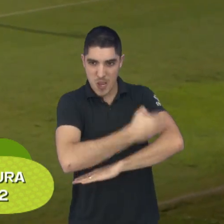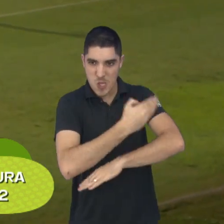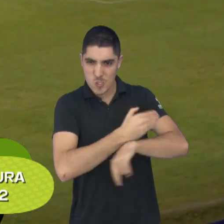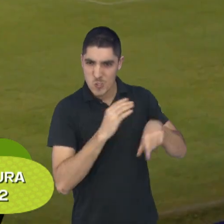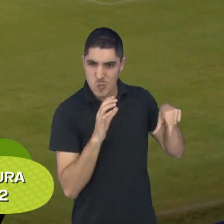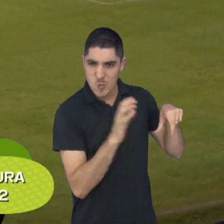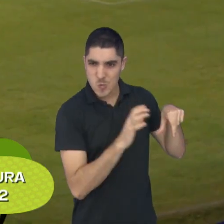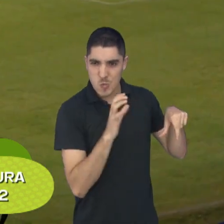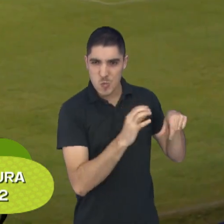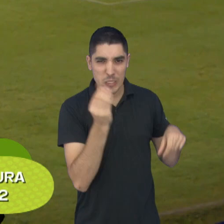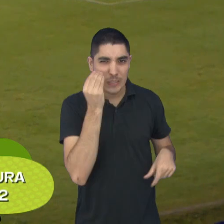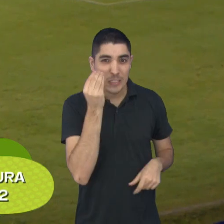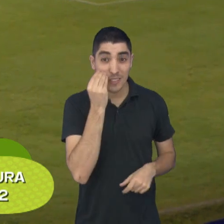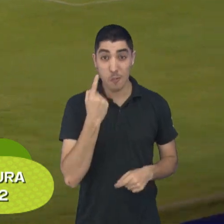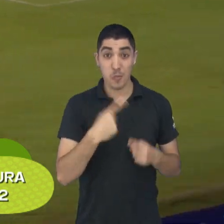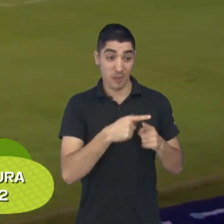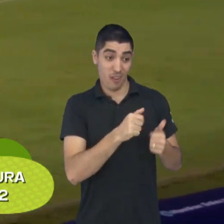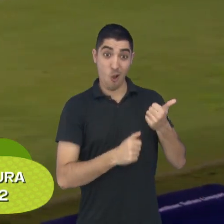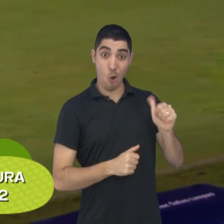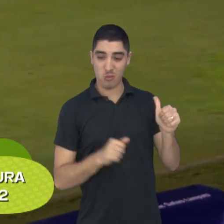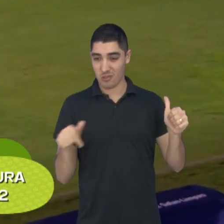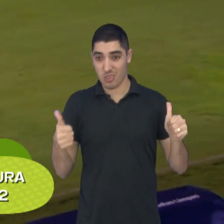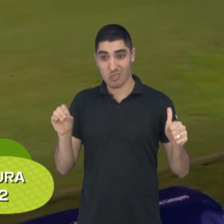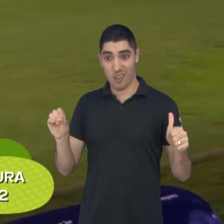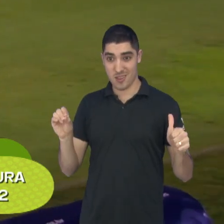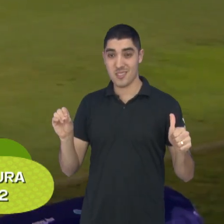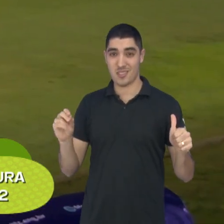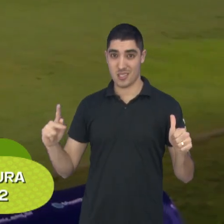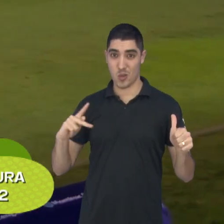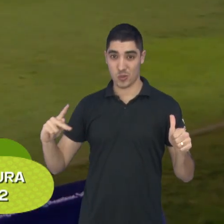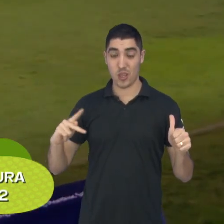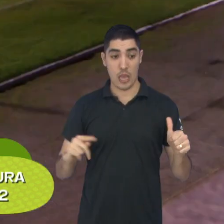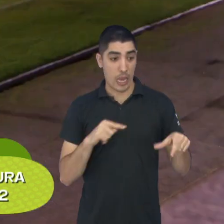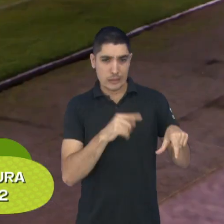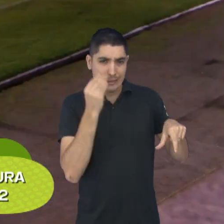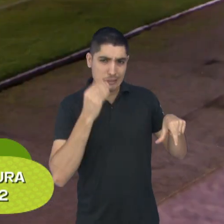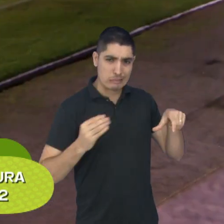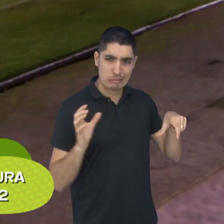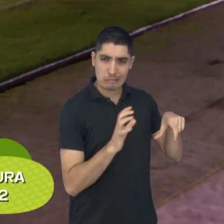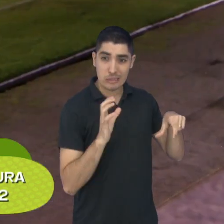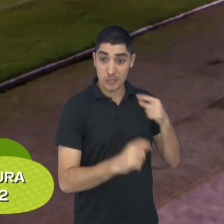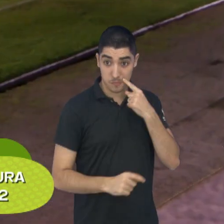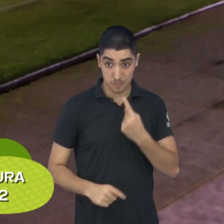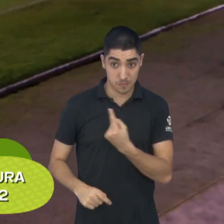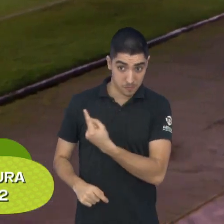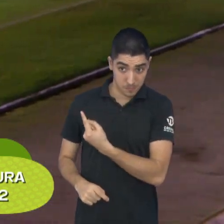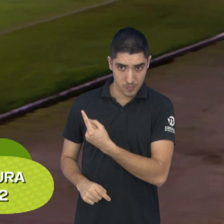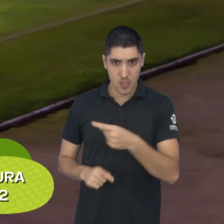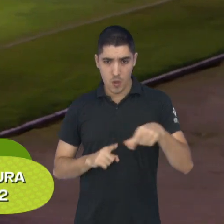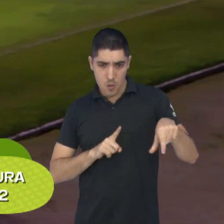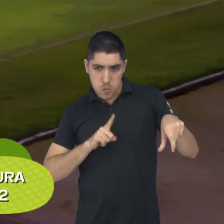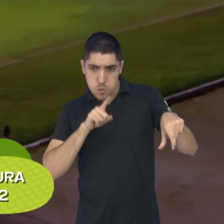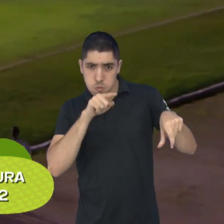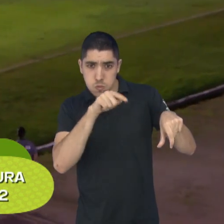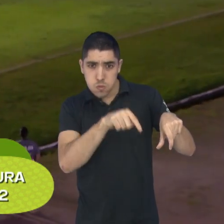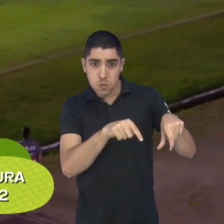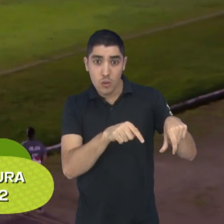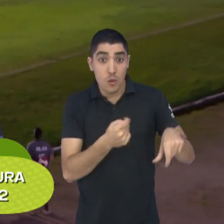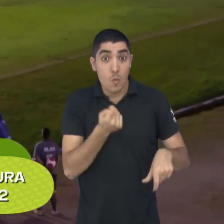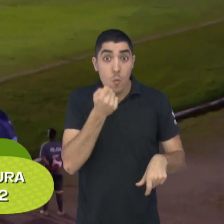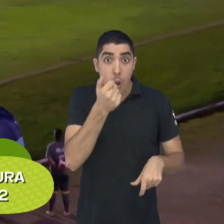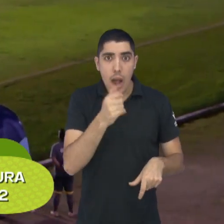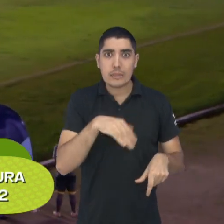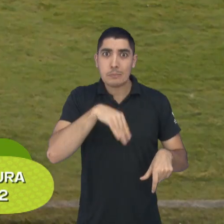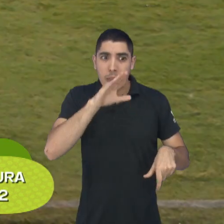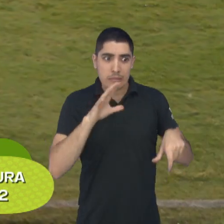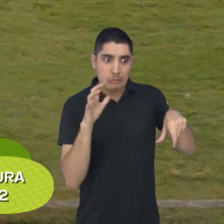poucos. Na jogada ensaiada, a zaga joseense travou o chute. Mesmo sem uma chance clara, chegavam cada vez